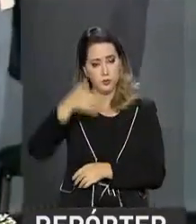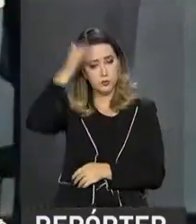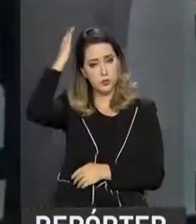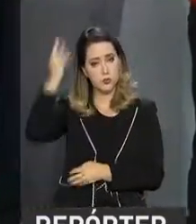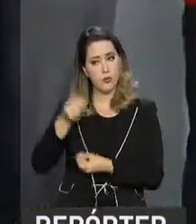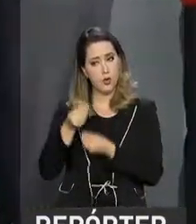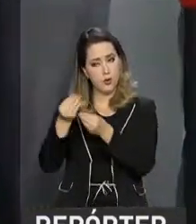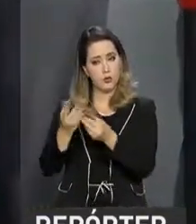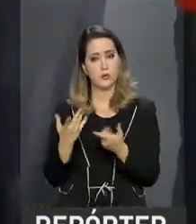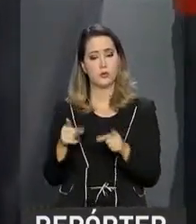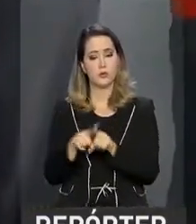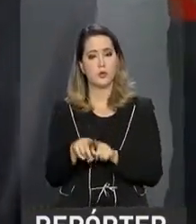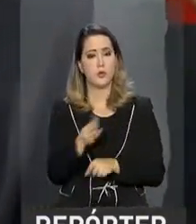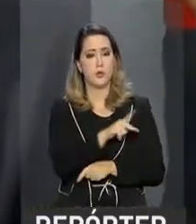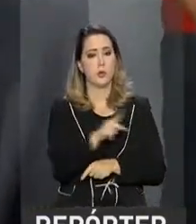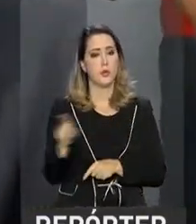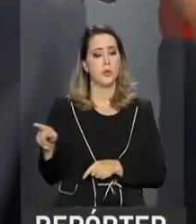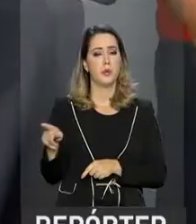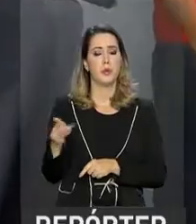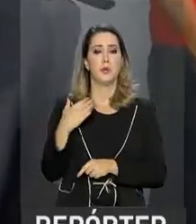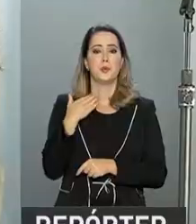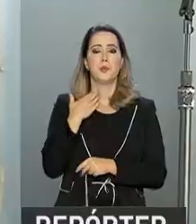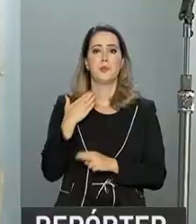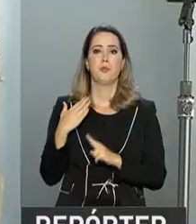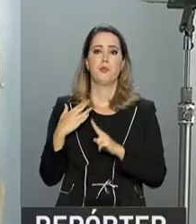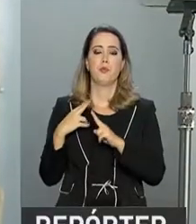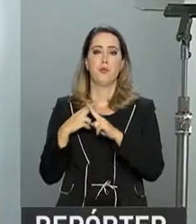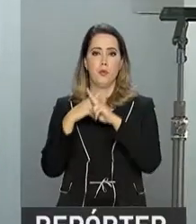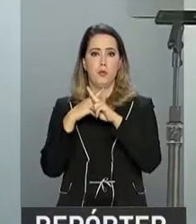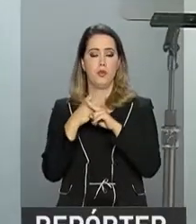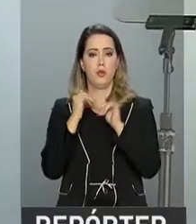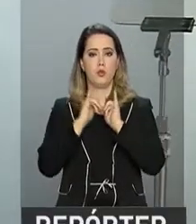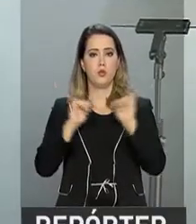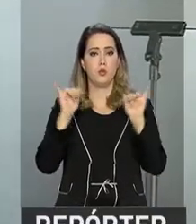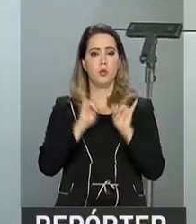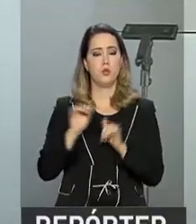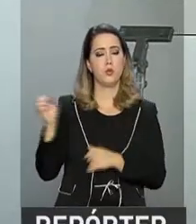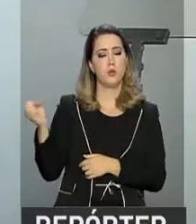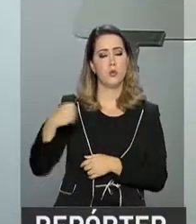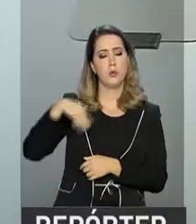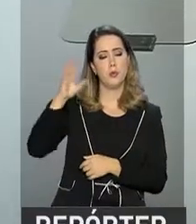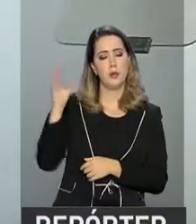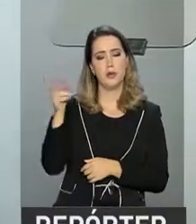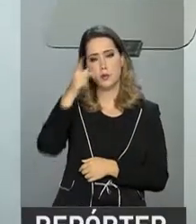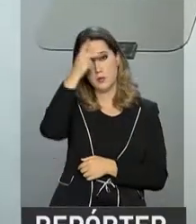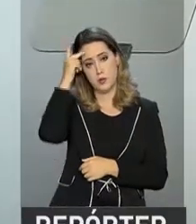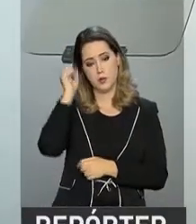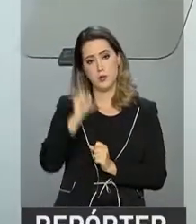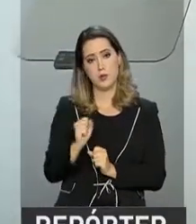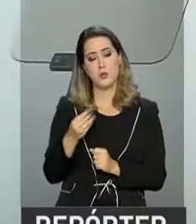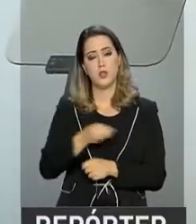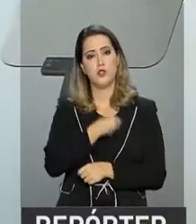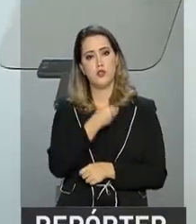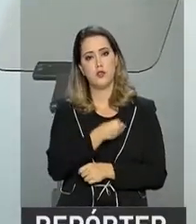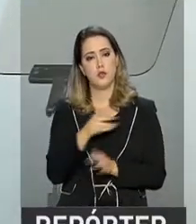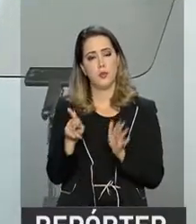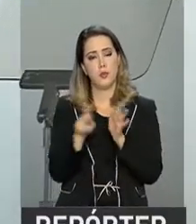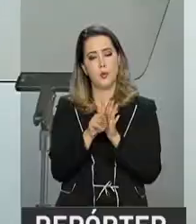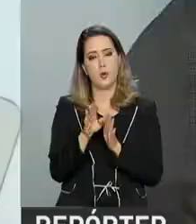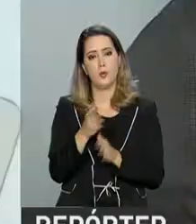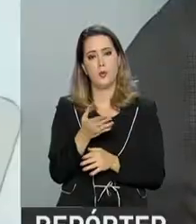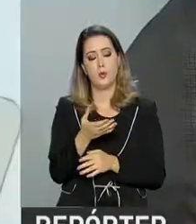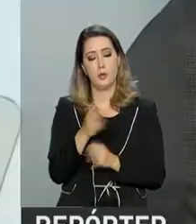o presidente da caixa econômica gilberto occhi anunciou que mais gente ter a felicidade de passar o natal em um novo